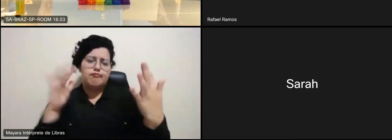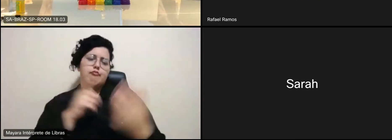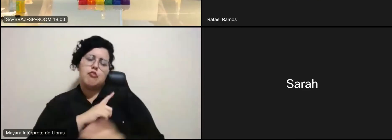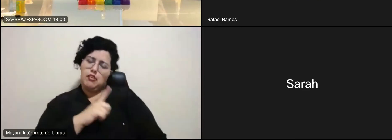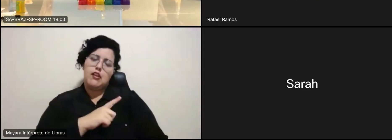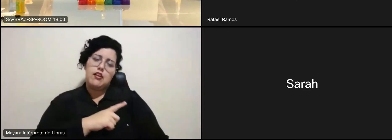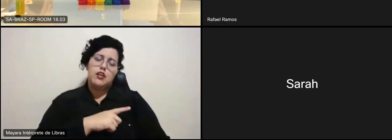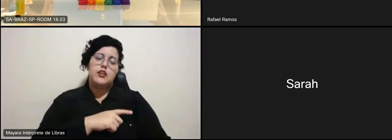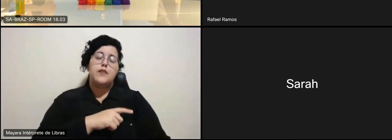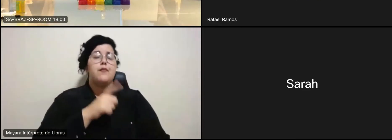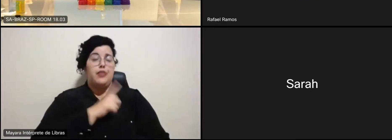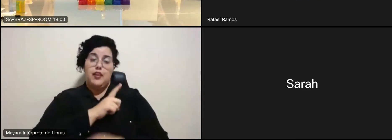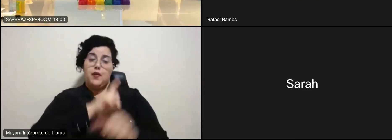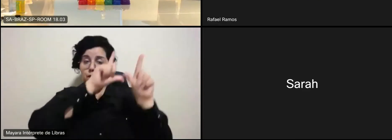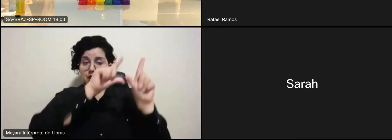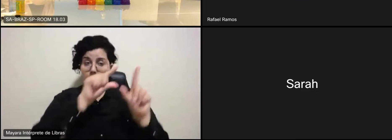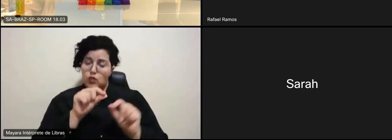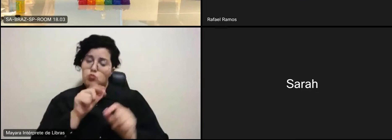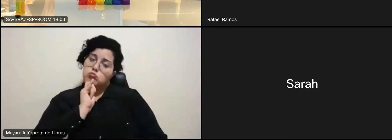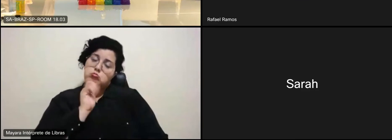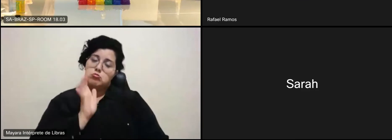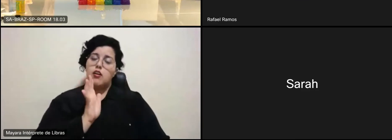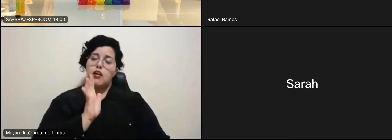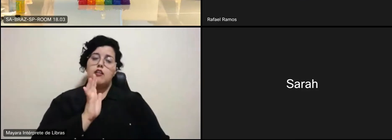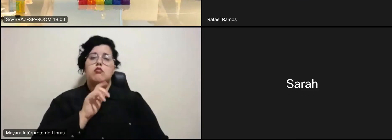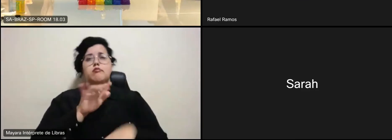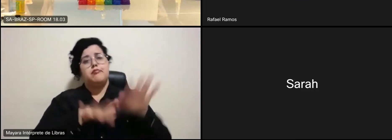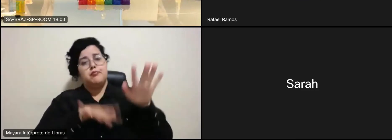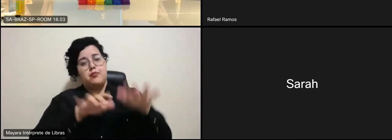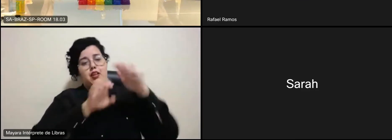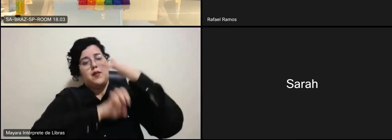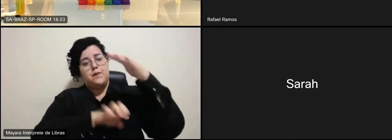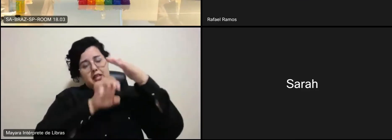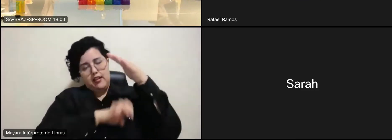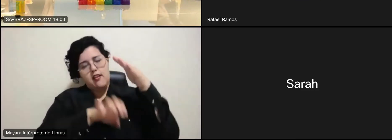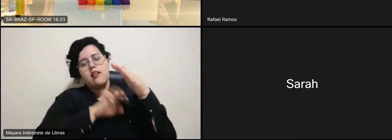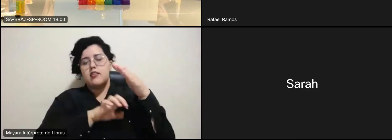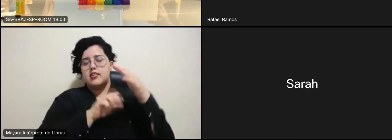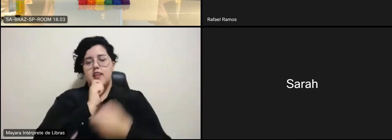Acho que menos do que outras realidades ou empresas, talvez, que não tenham